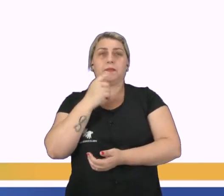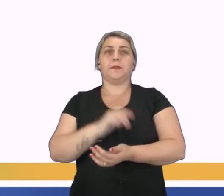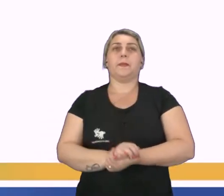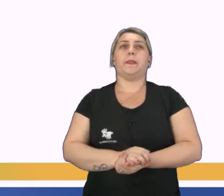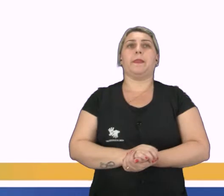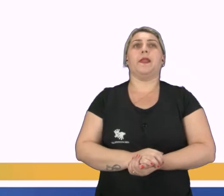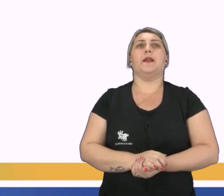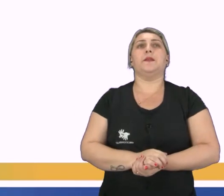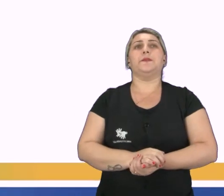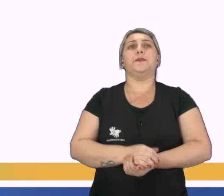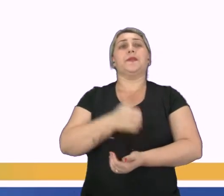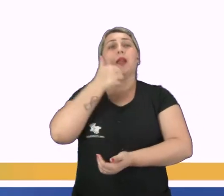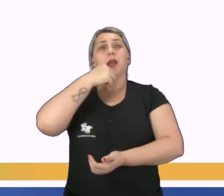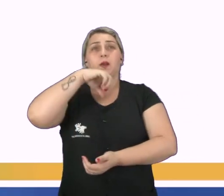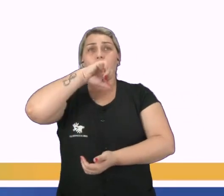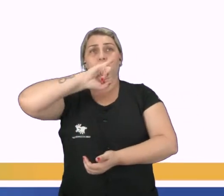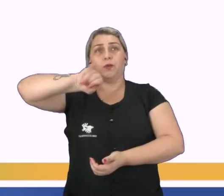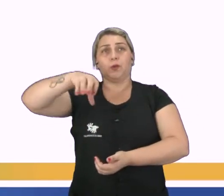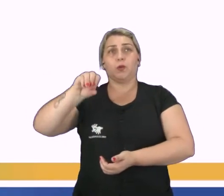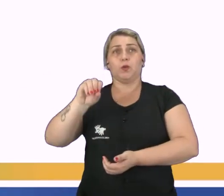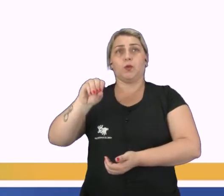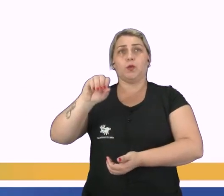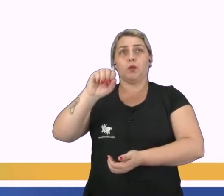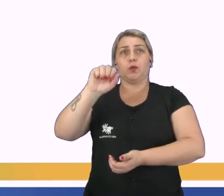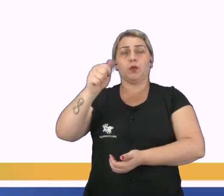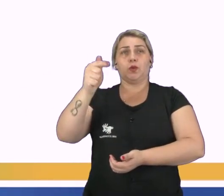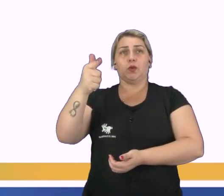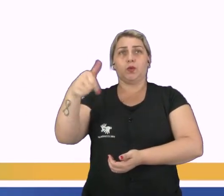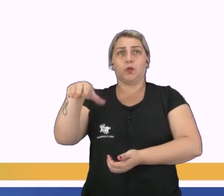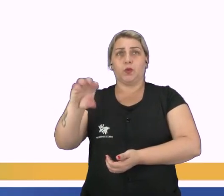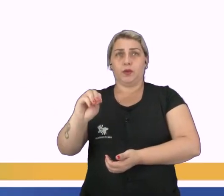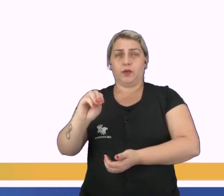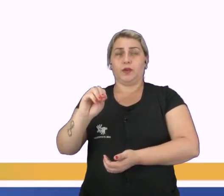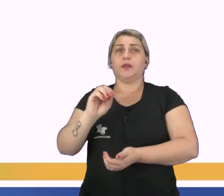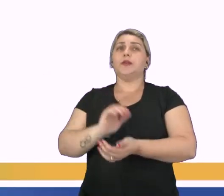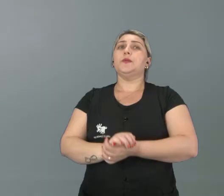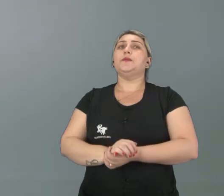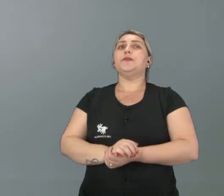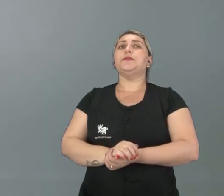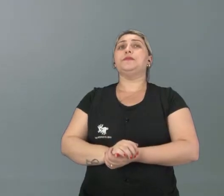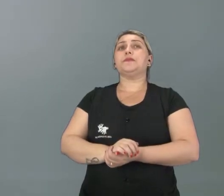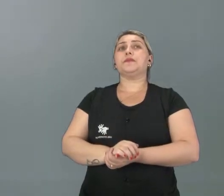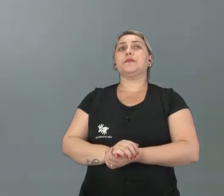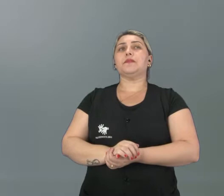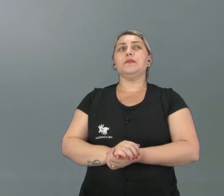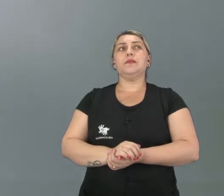Agora, olha só esse exemplo. A mãe de João, o Joãozinho aqui, que representou,